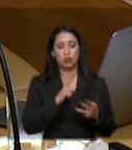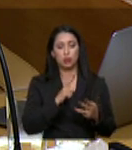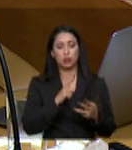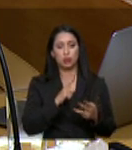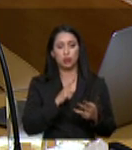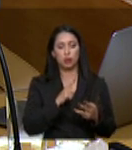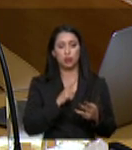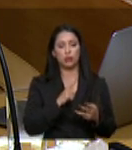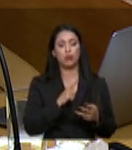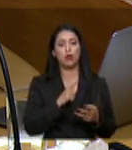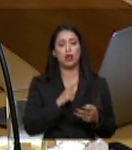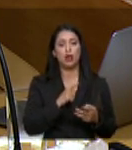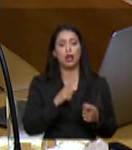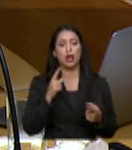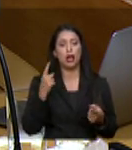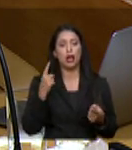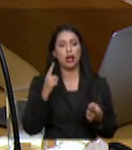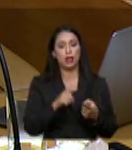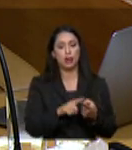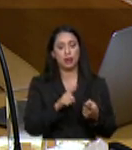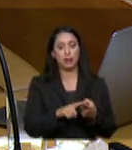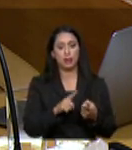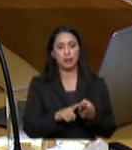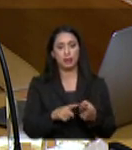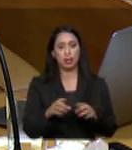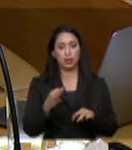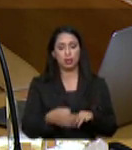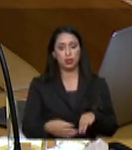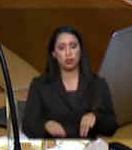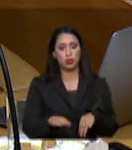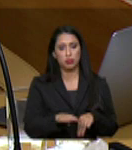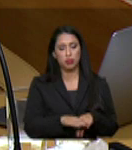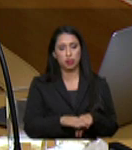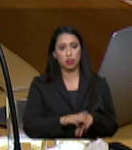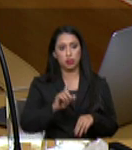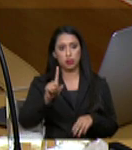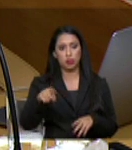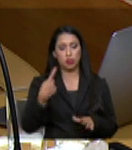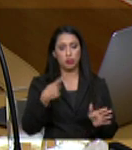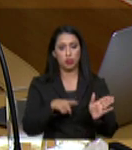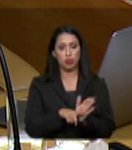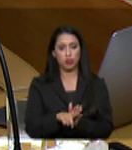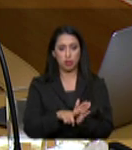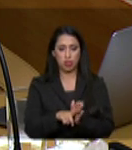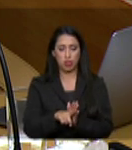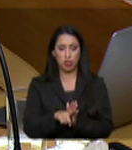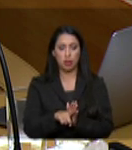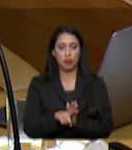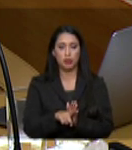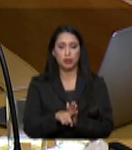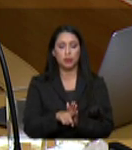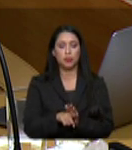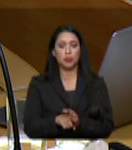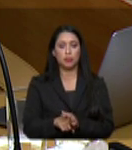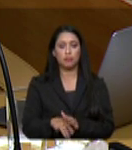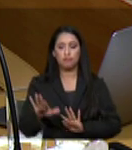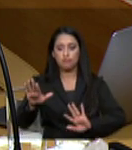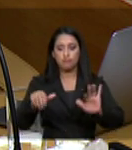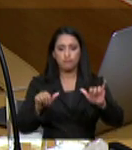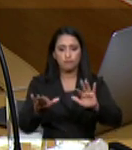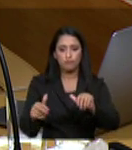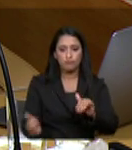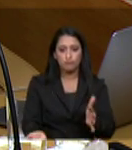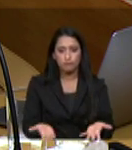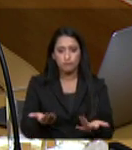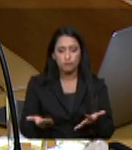curso do processo por ataques aos ministros depois de instaurado o inquérito por incitar a